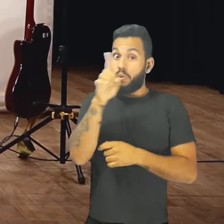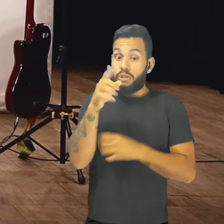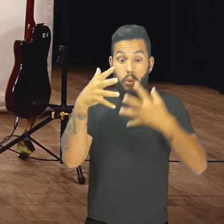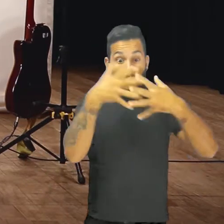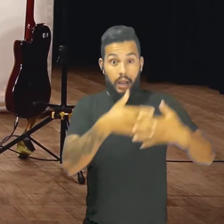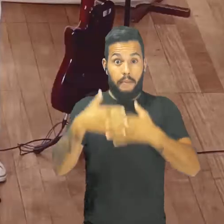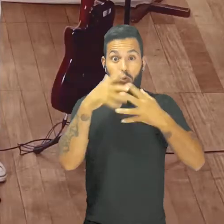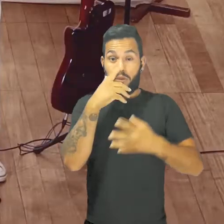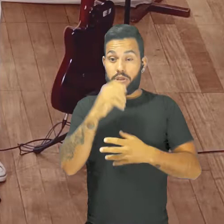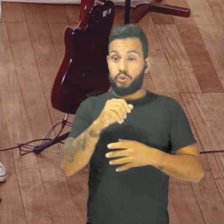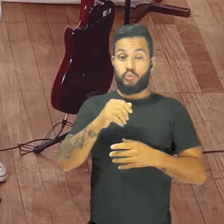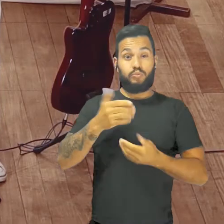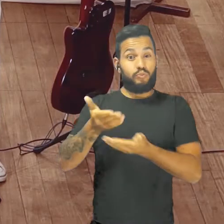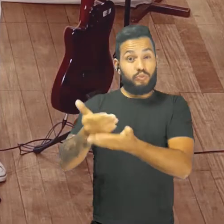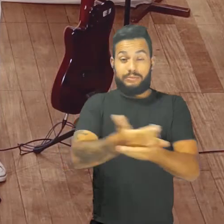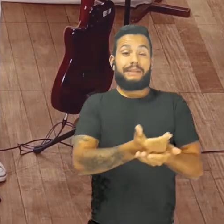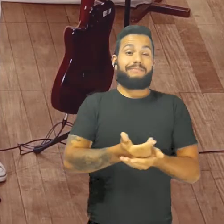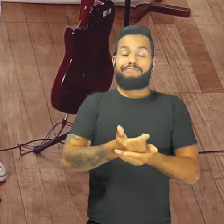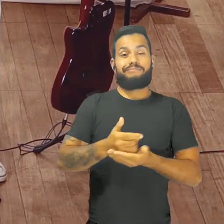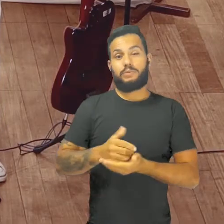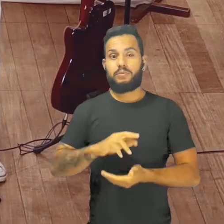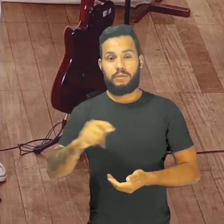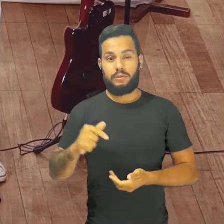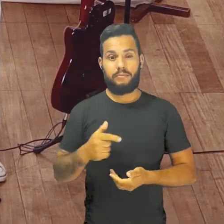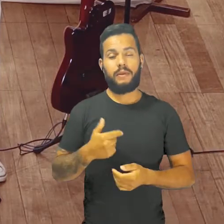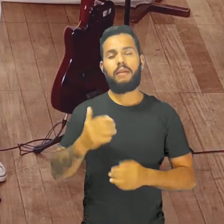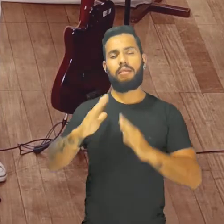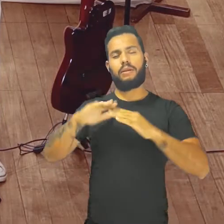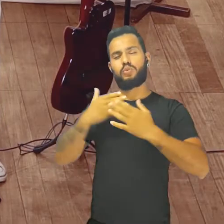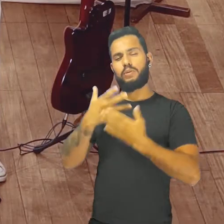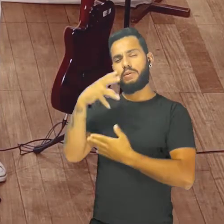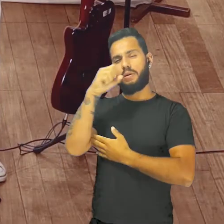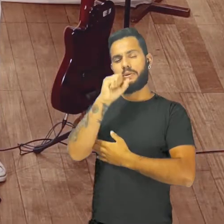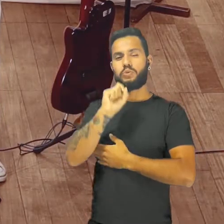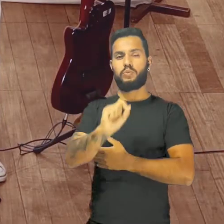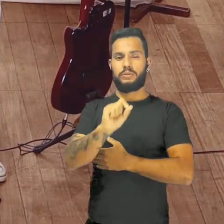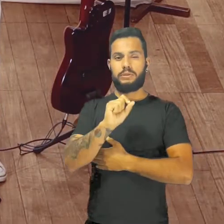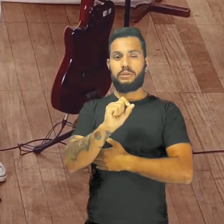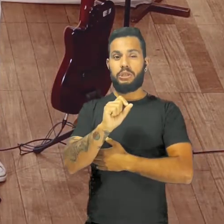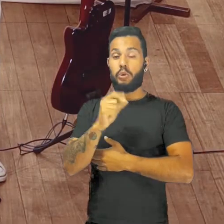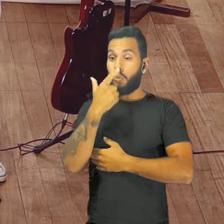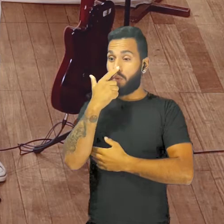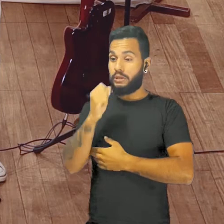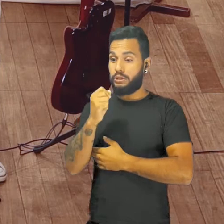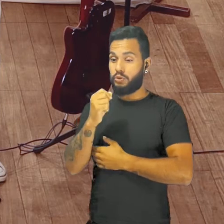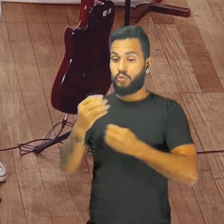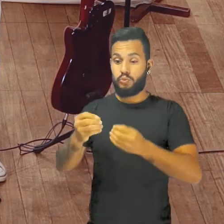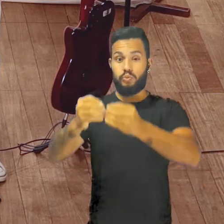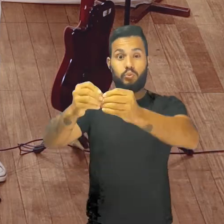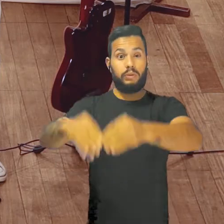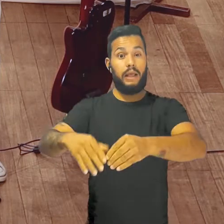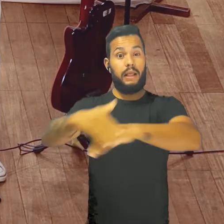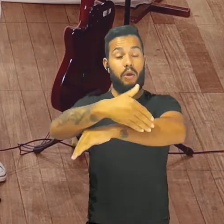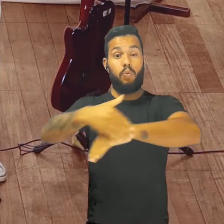ali. Sabe, na escola eu sempre aprendi. A gente só deve levar o lixo para a rua nos dias em que o caminhão vem